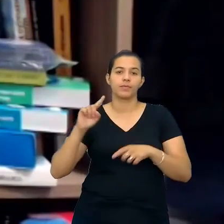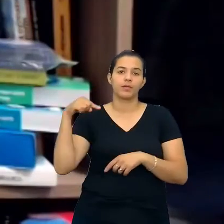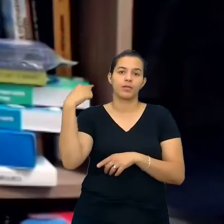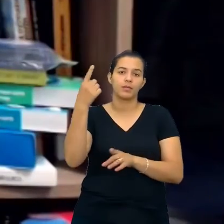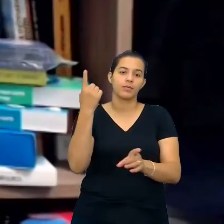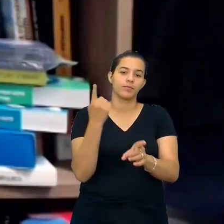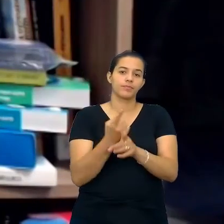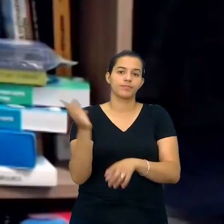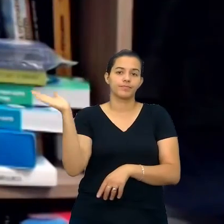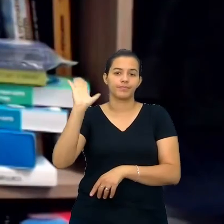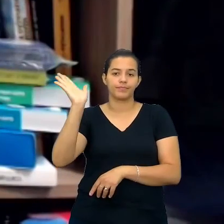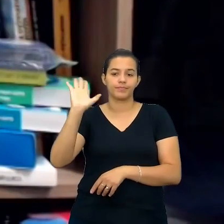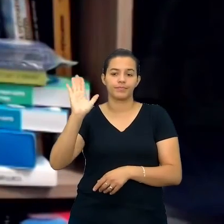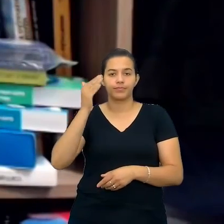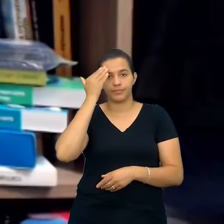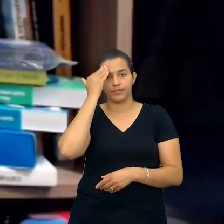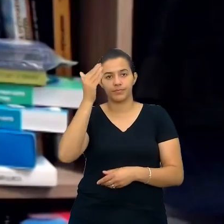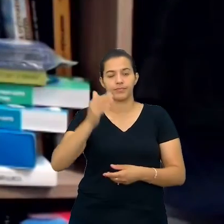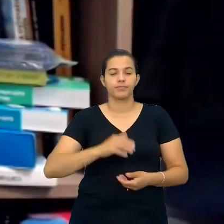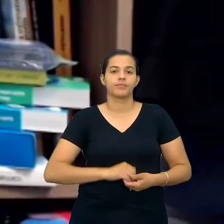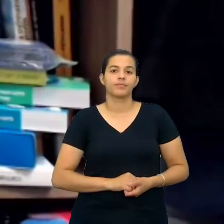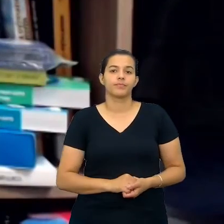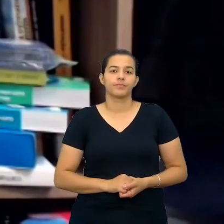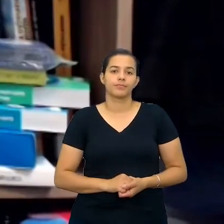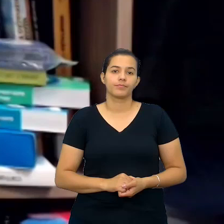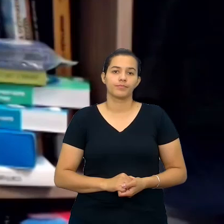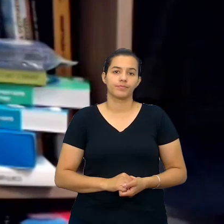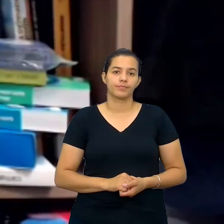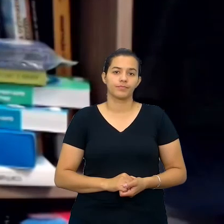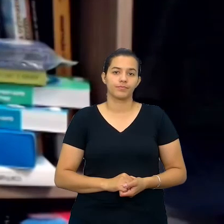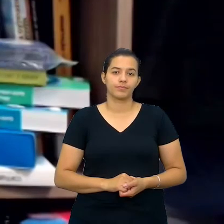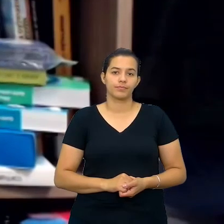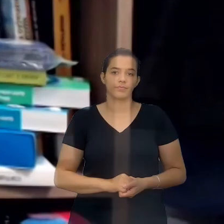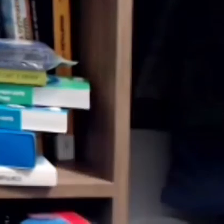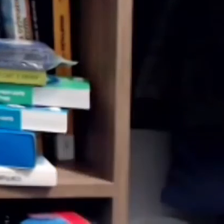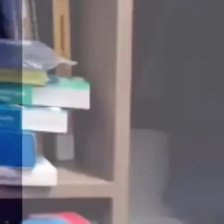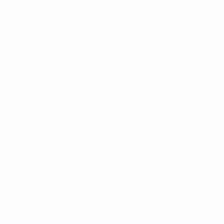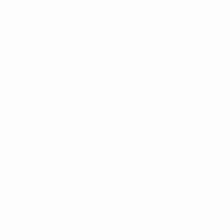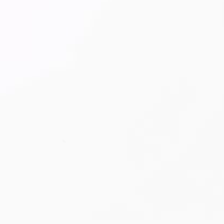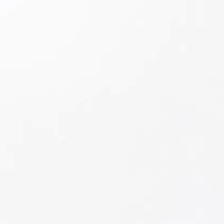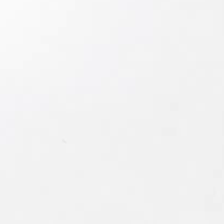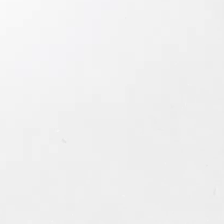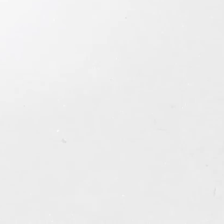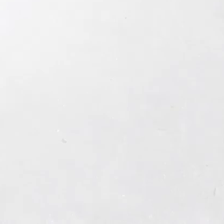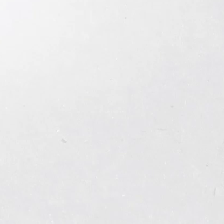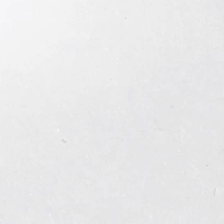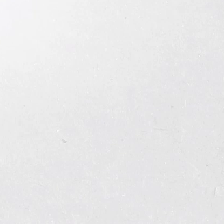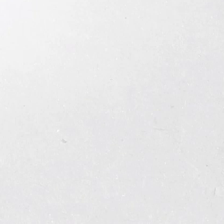próximo encontro. Obrigado.